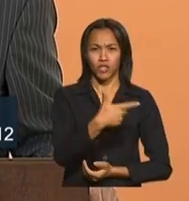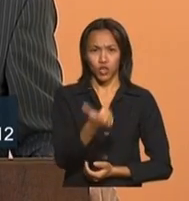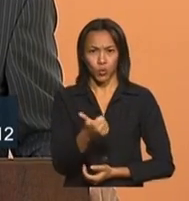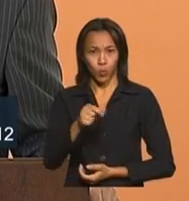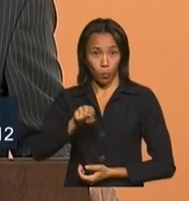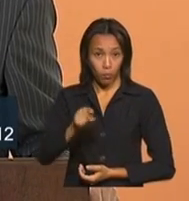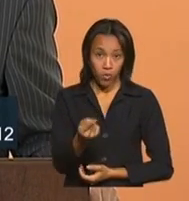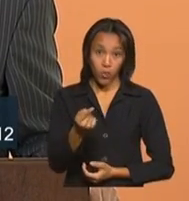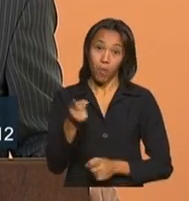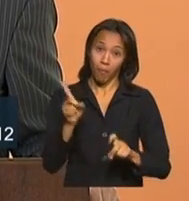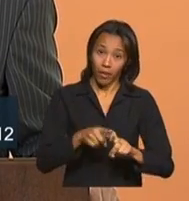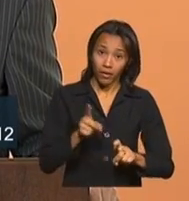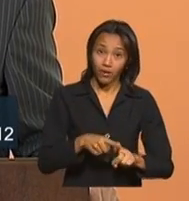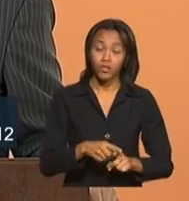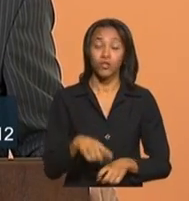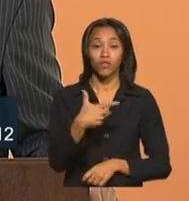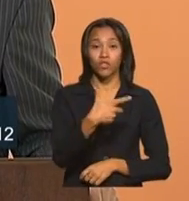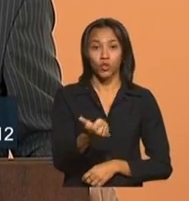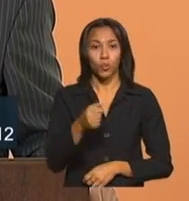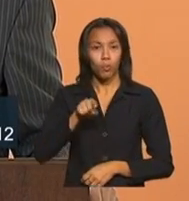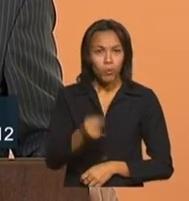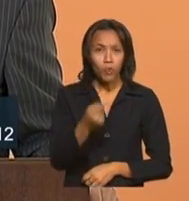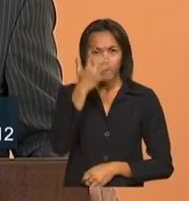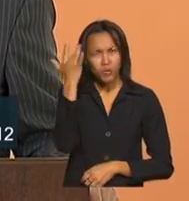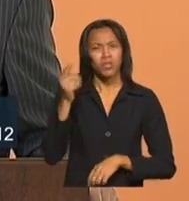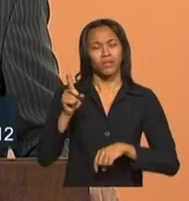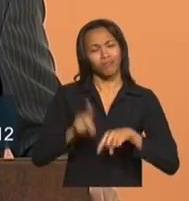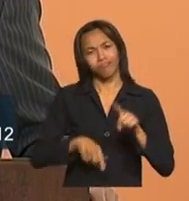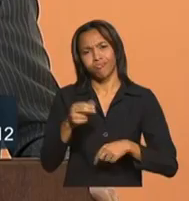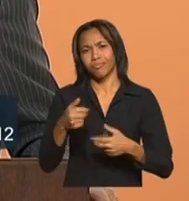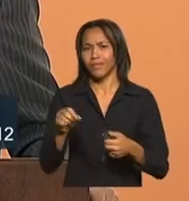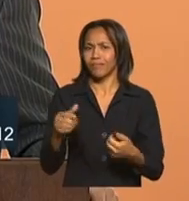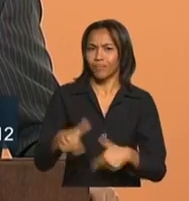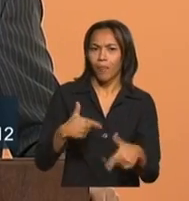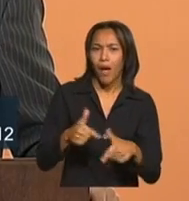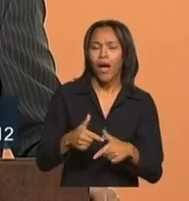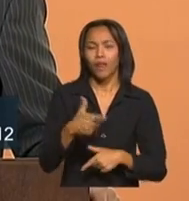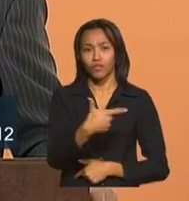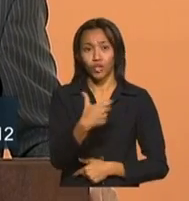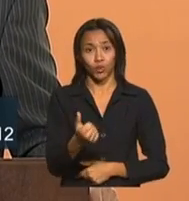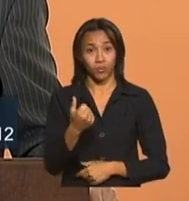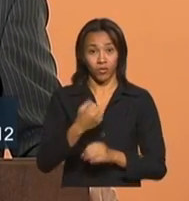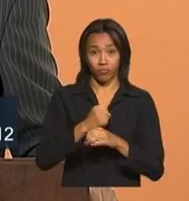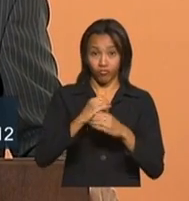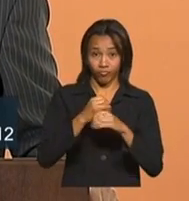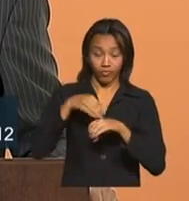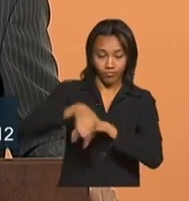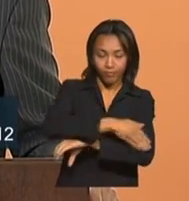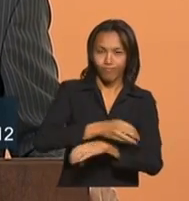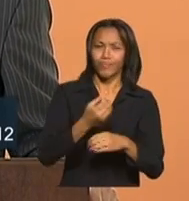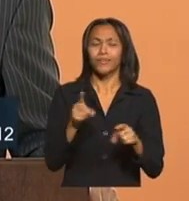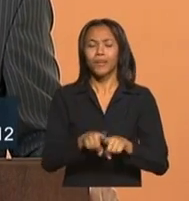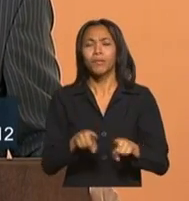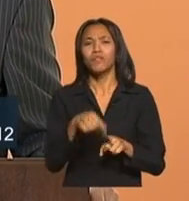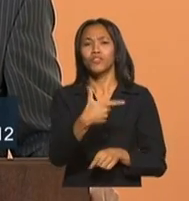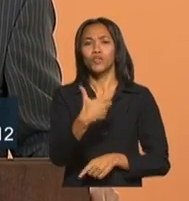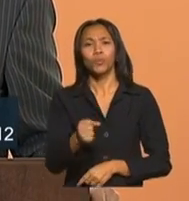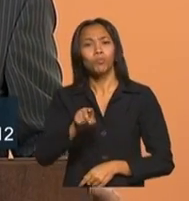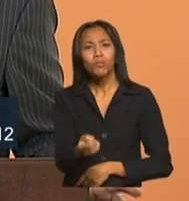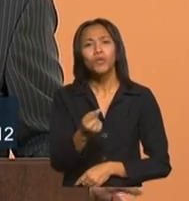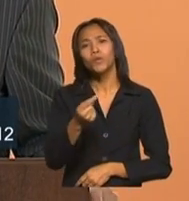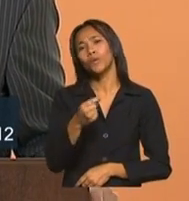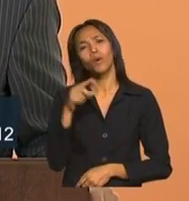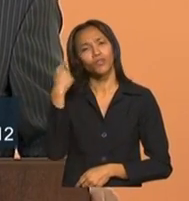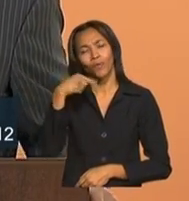21 mil médicos, 21 mil operários, 21 mil engenheiros, 21 mil advogados, 21